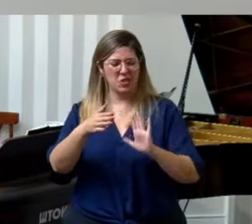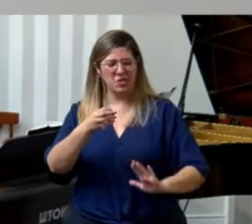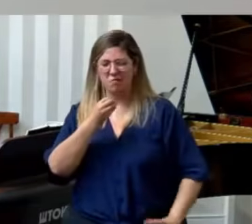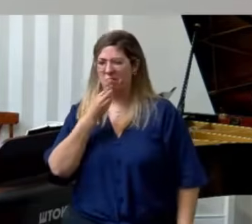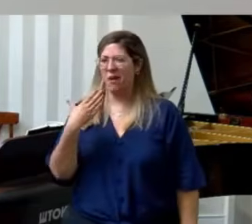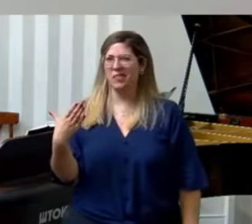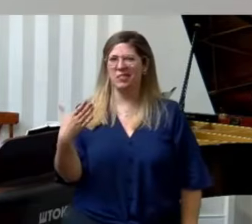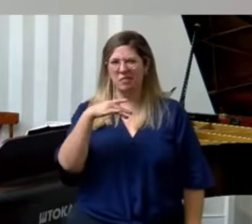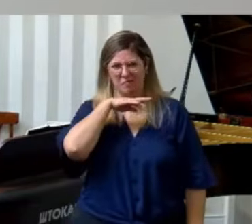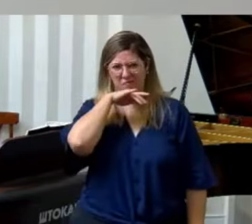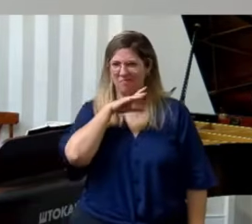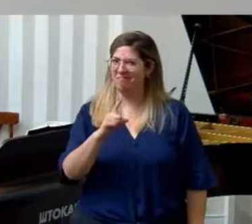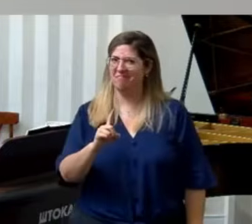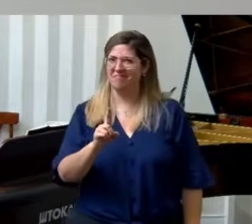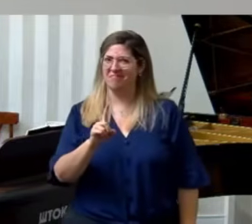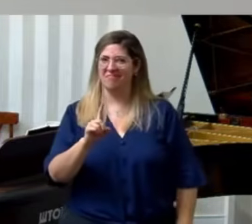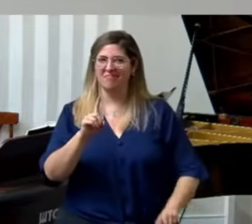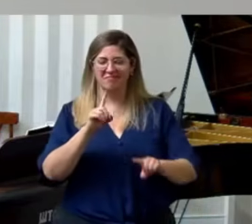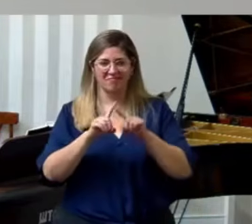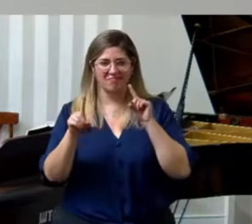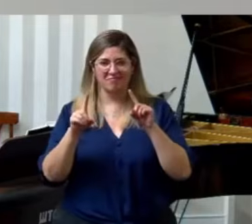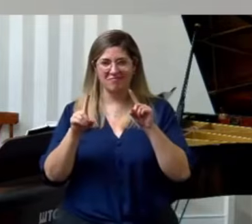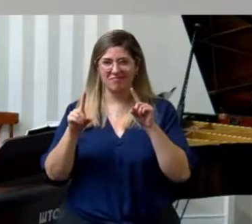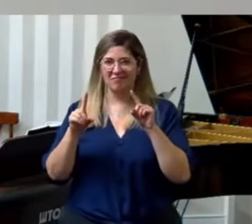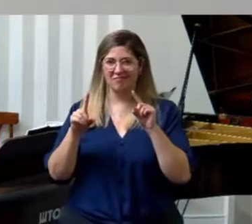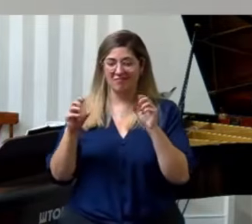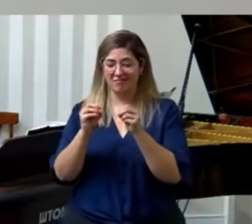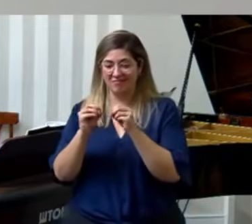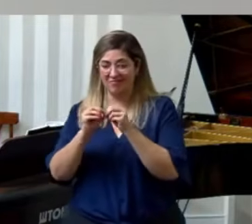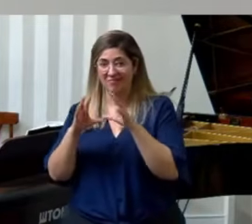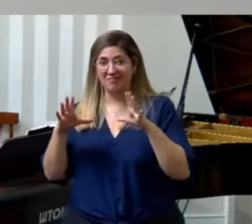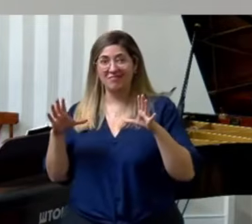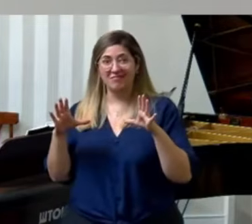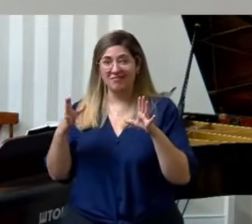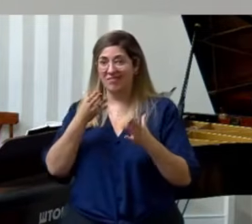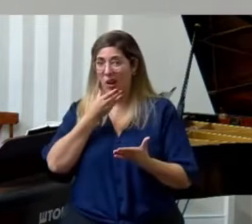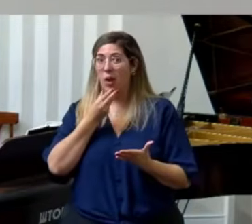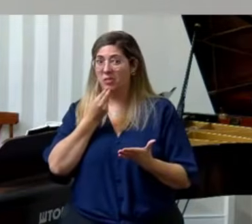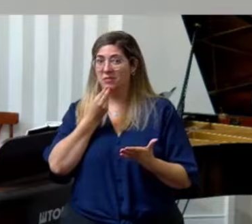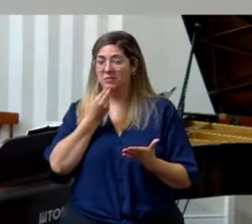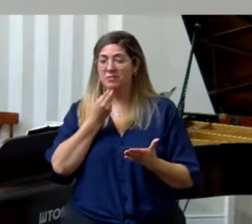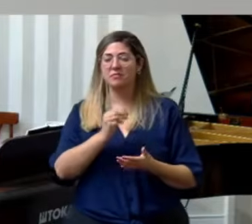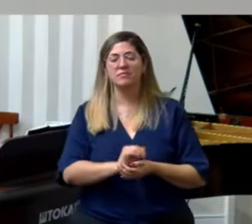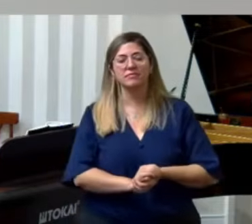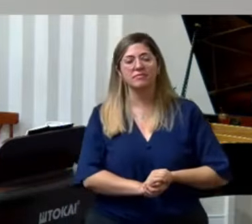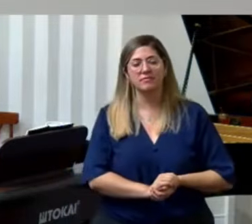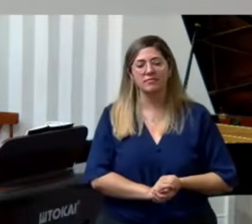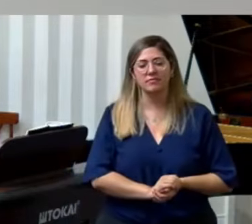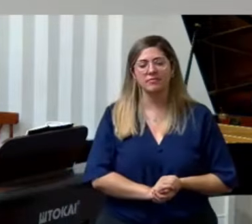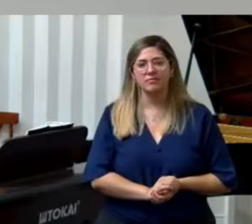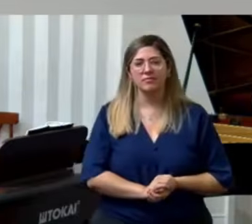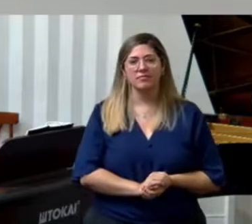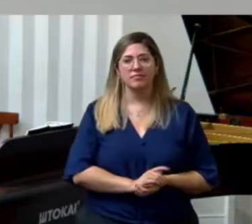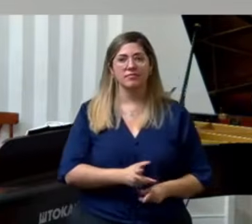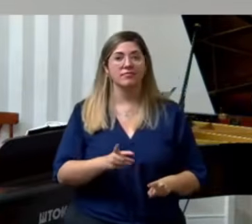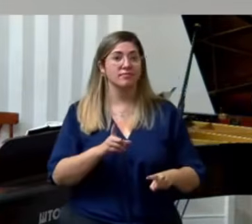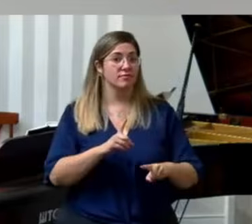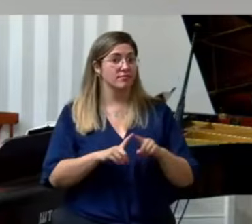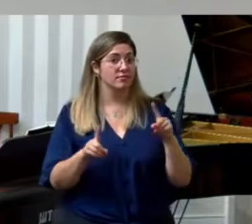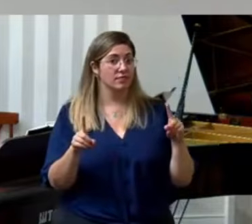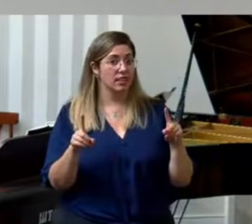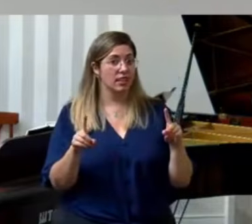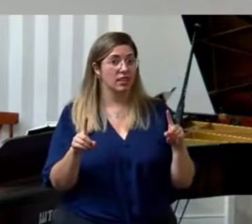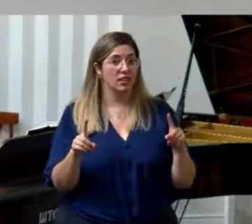de Deus, quando ele formou o homem do pó da terra. Mas é para esse mesmo lugar, de uma